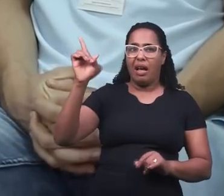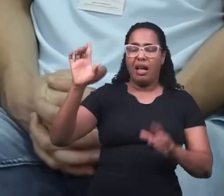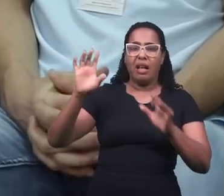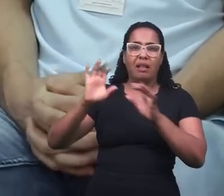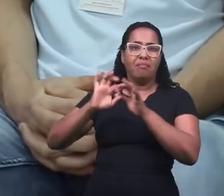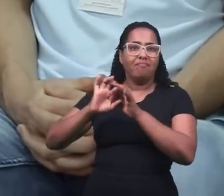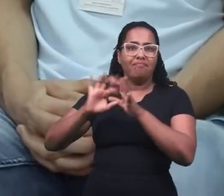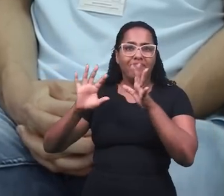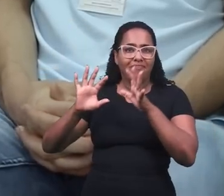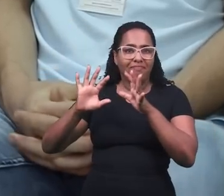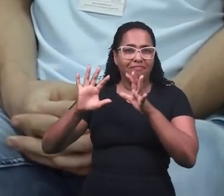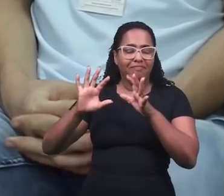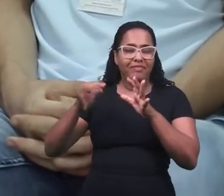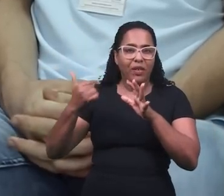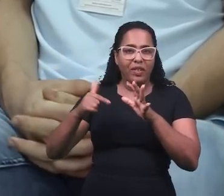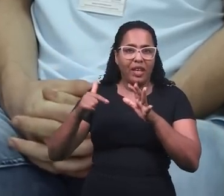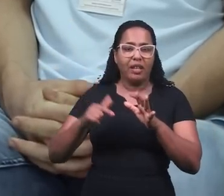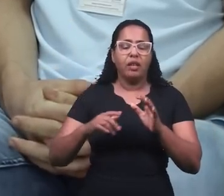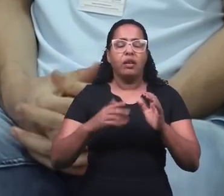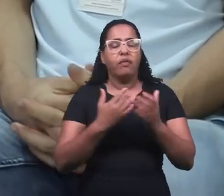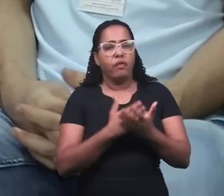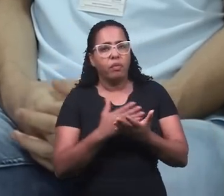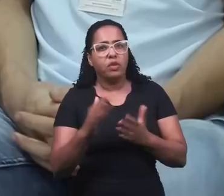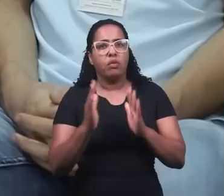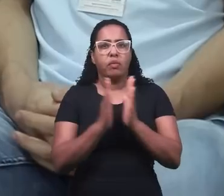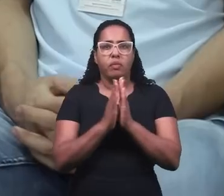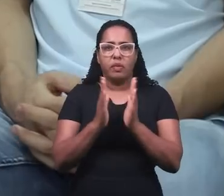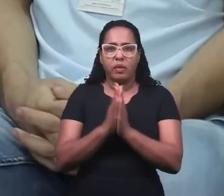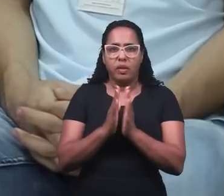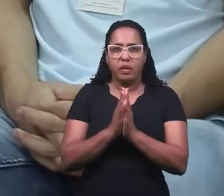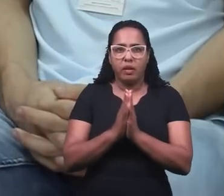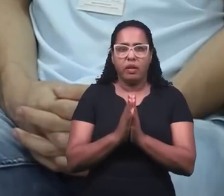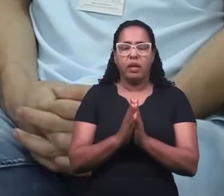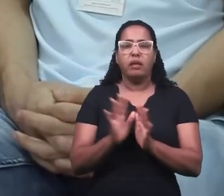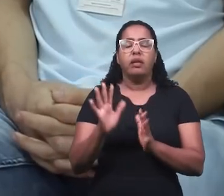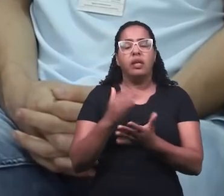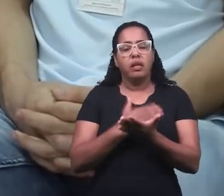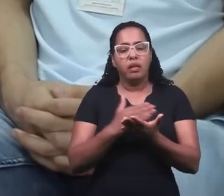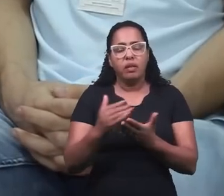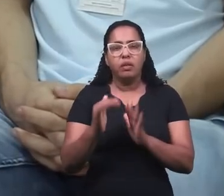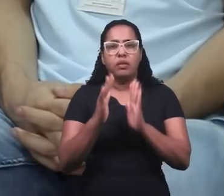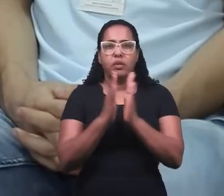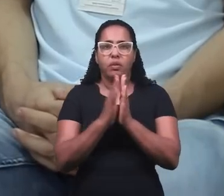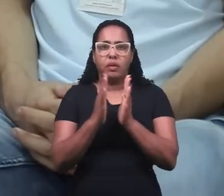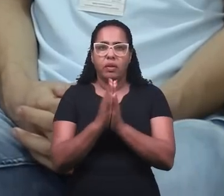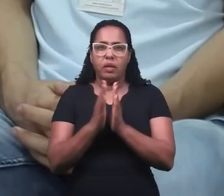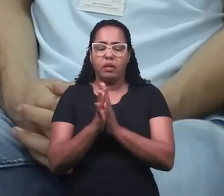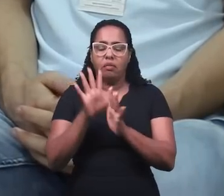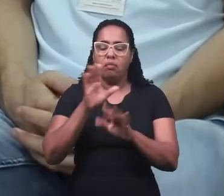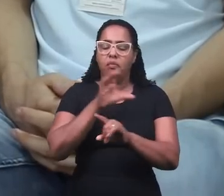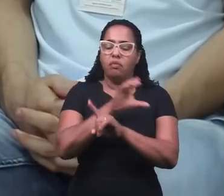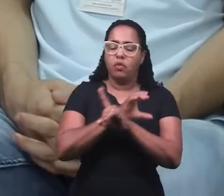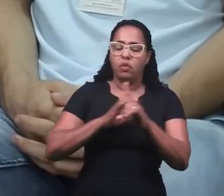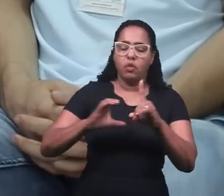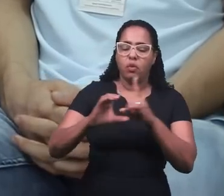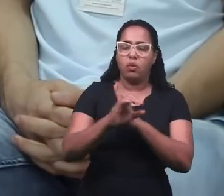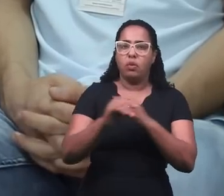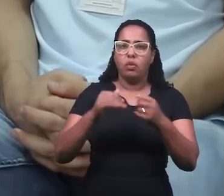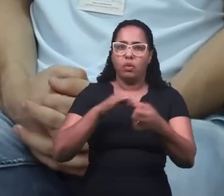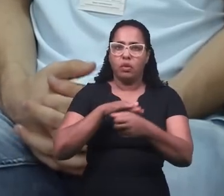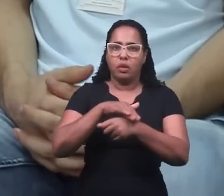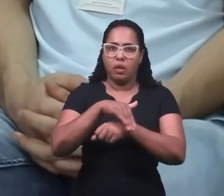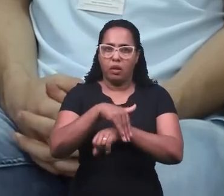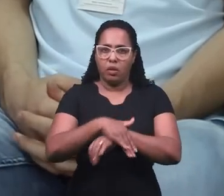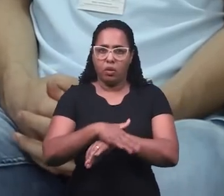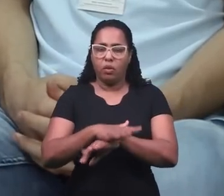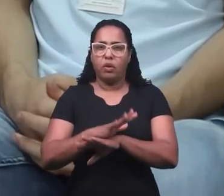enfermidade. Então, não se preocupe, nós vamos orar. Aí, nós comunicamos à igreja é quando começou em oração, né? E no culto à